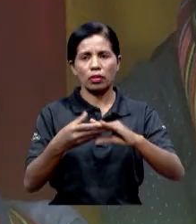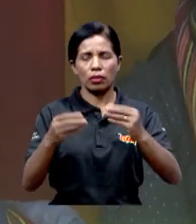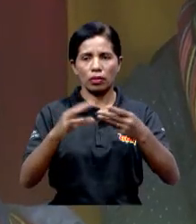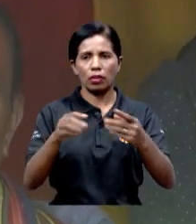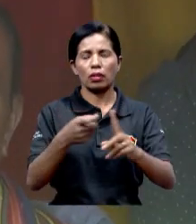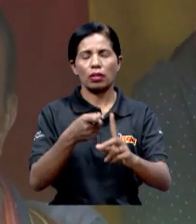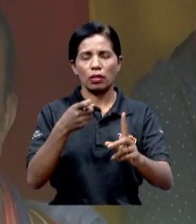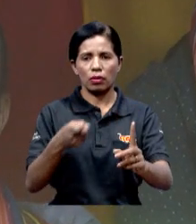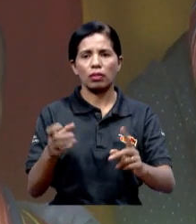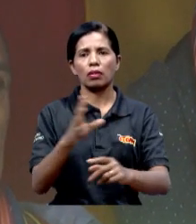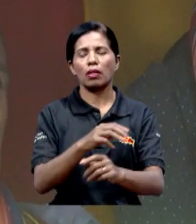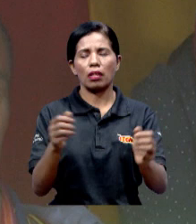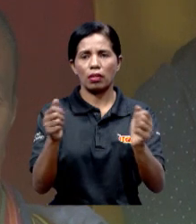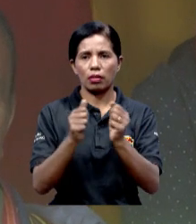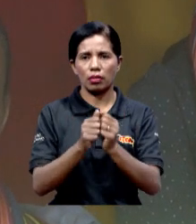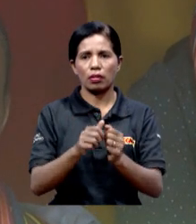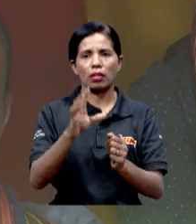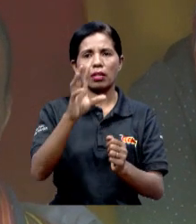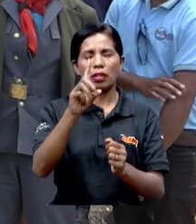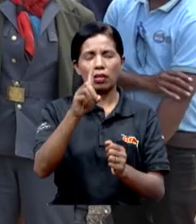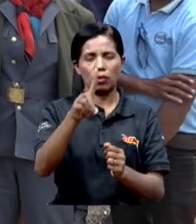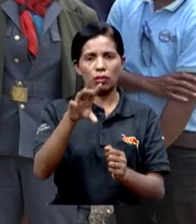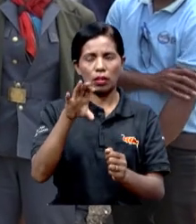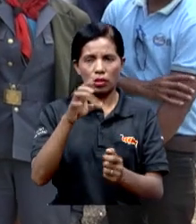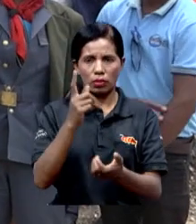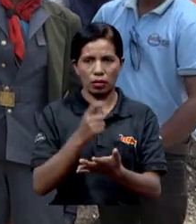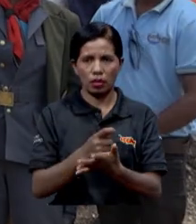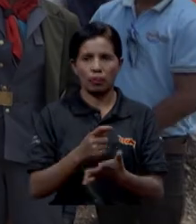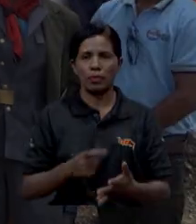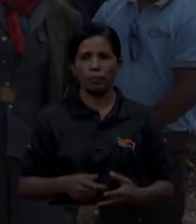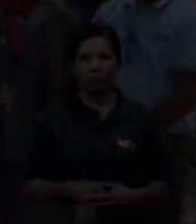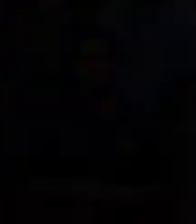Falintil Siranian hamutu rihuna tusrua. Lamberto da Silva, GMN.